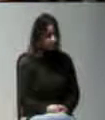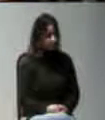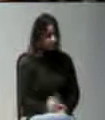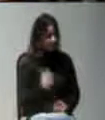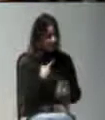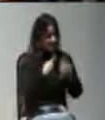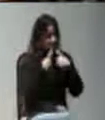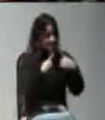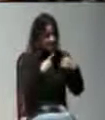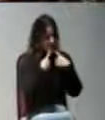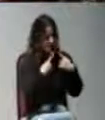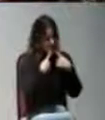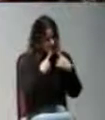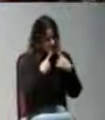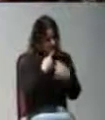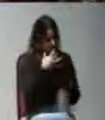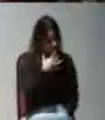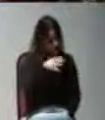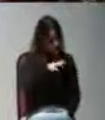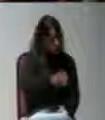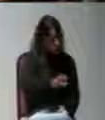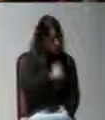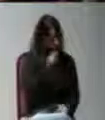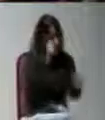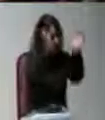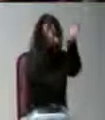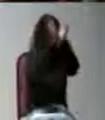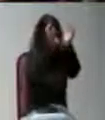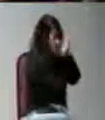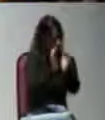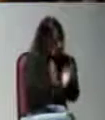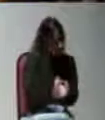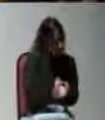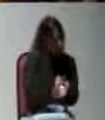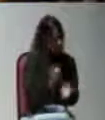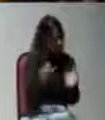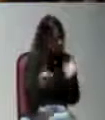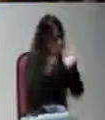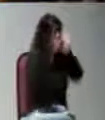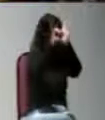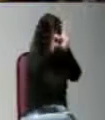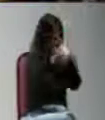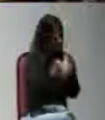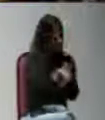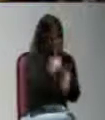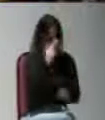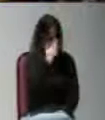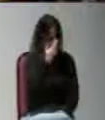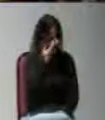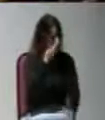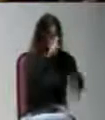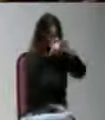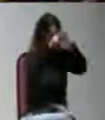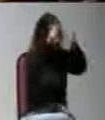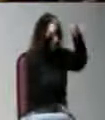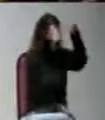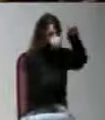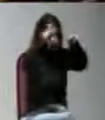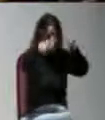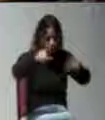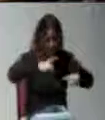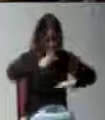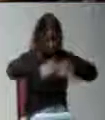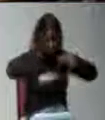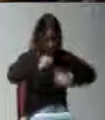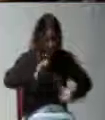crítica, opondo-se a essas classificações identitárias que aprisionam e têm efeitos práticos e danosos na vida